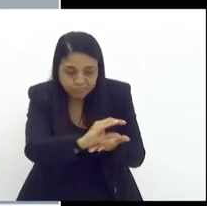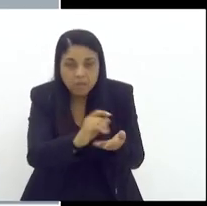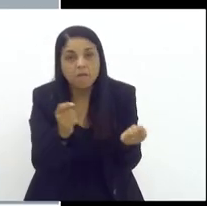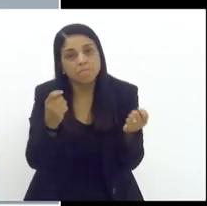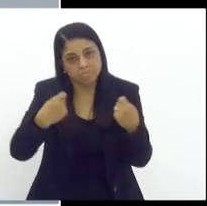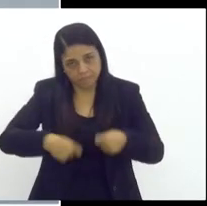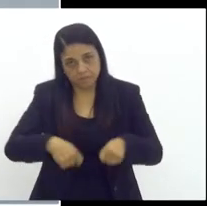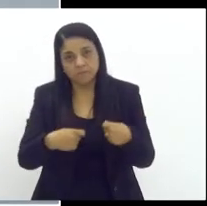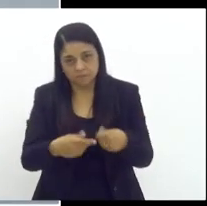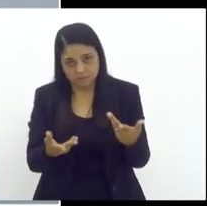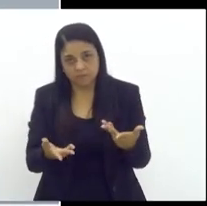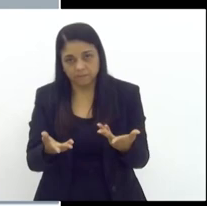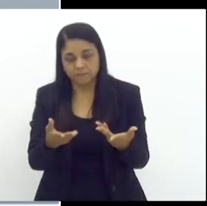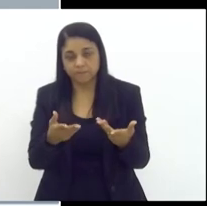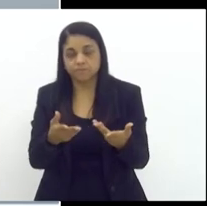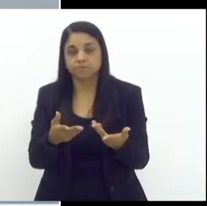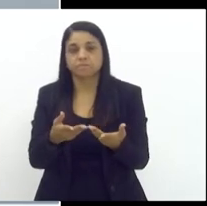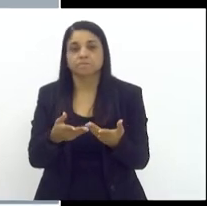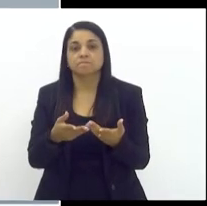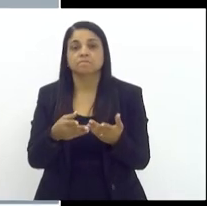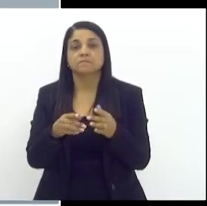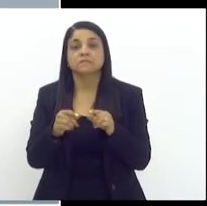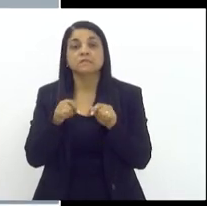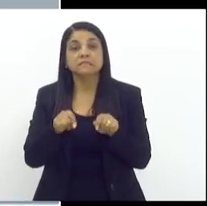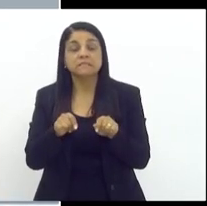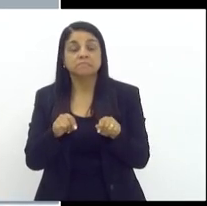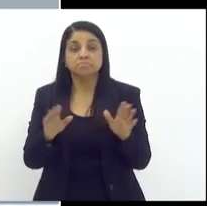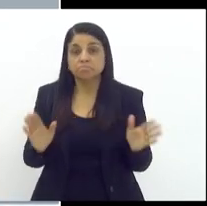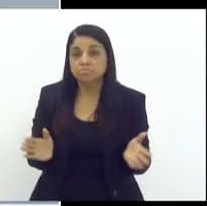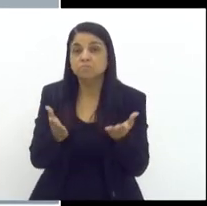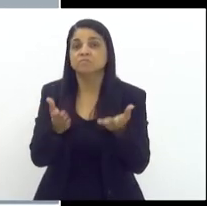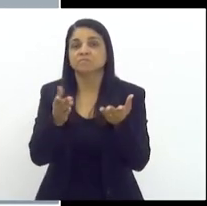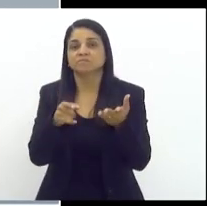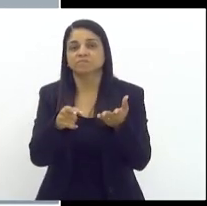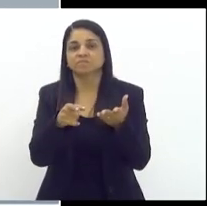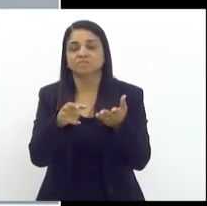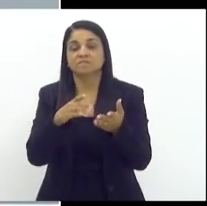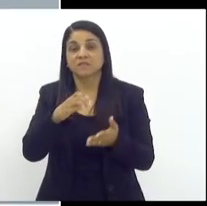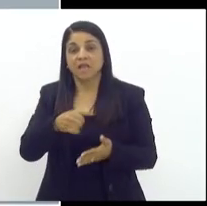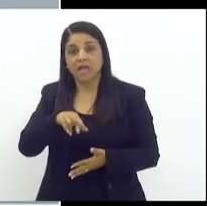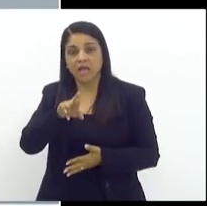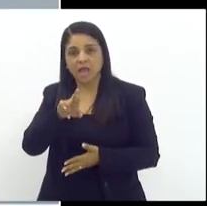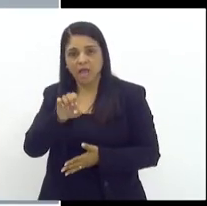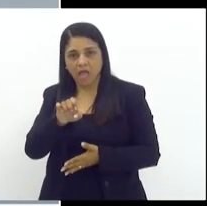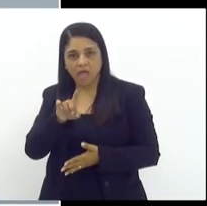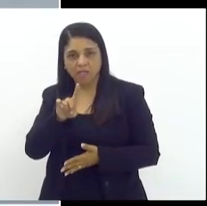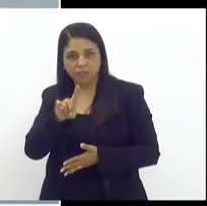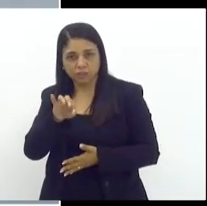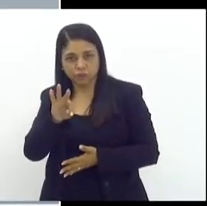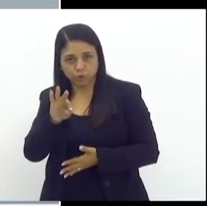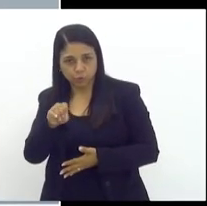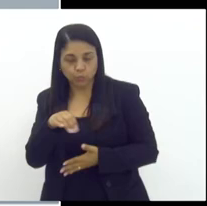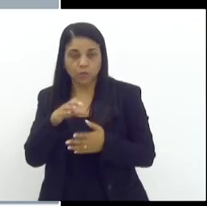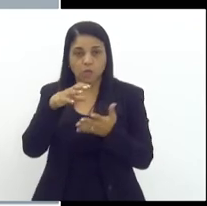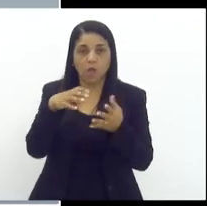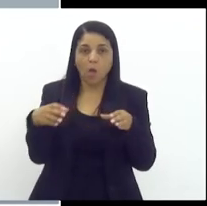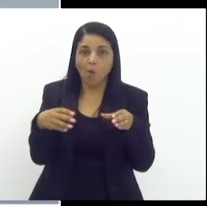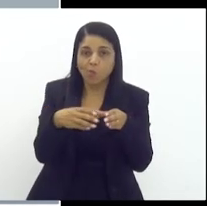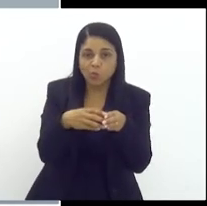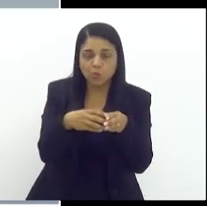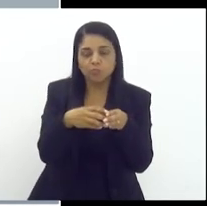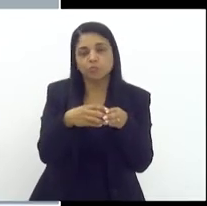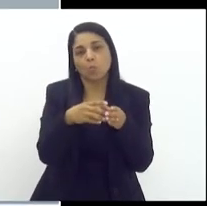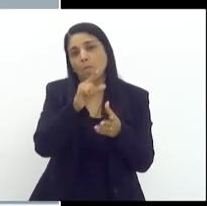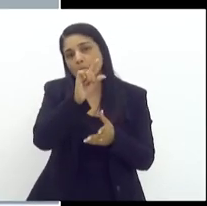promovemos a provisão de extensões fiscais e créditos para grupos menos favorecidos